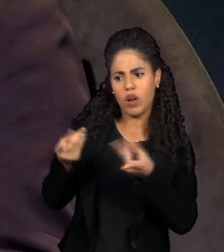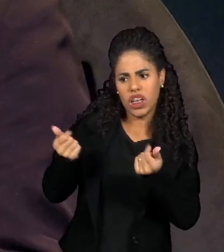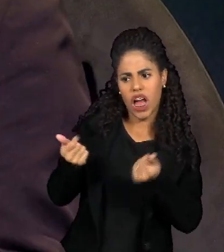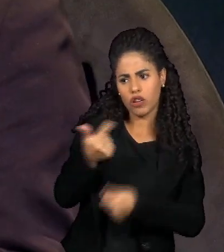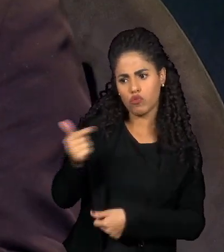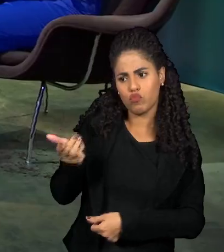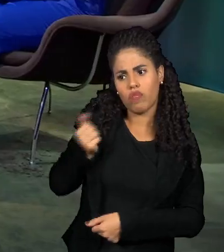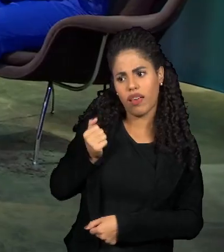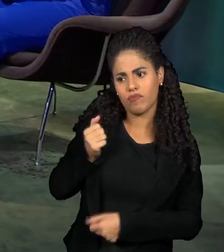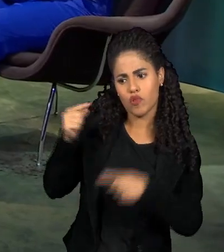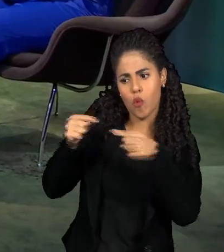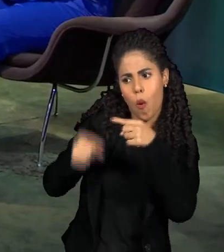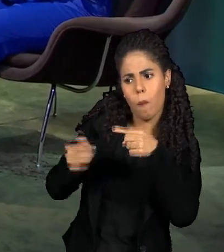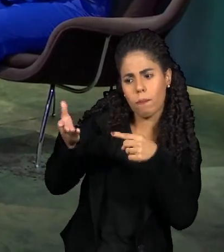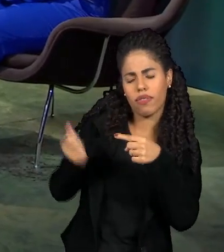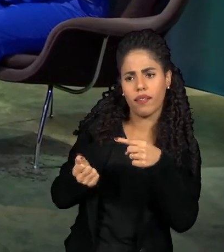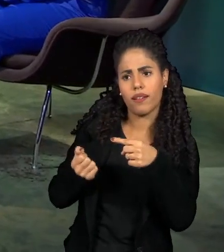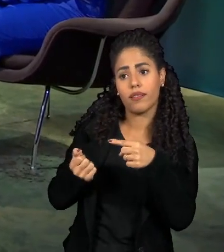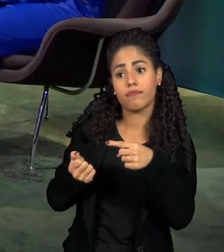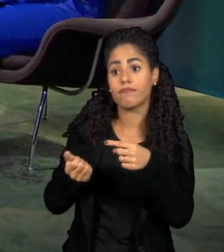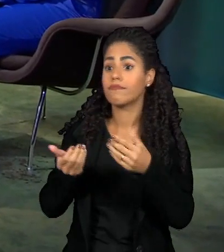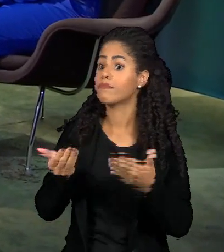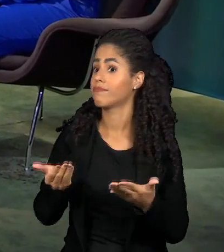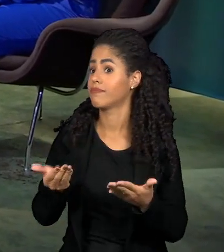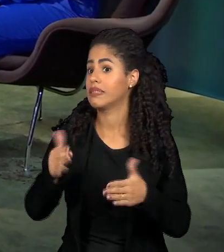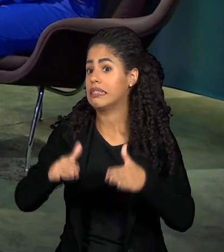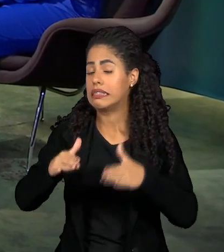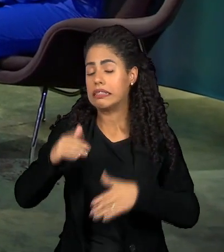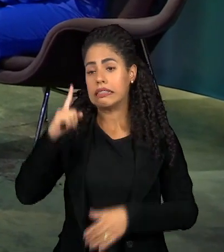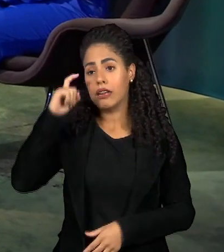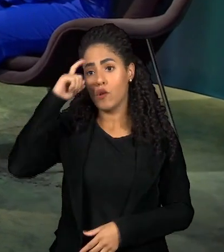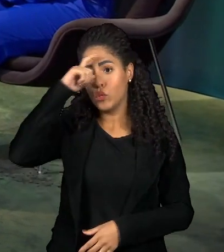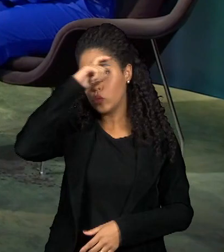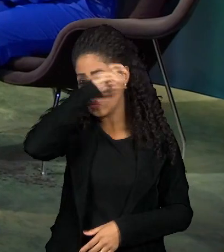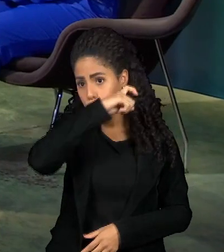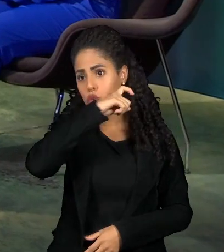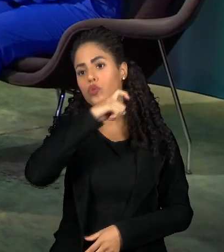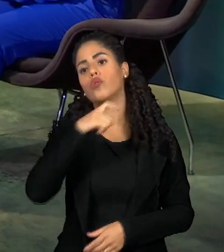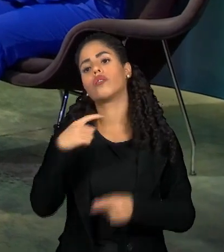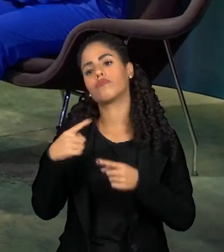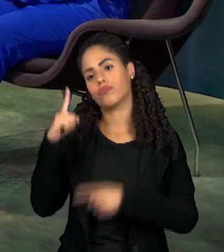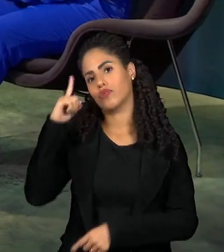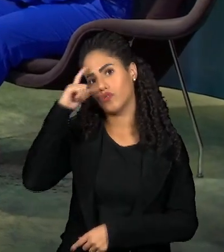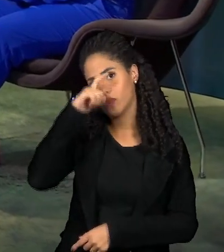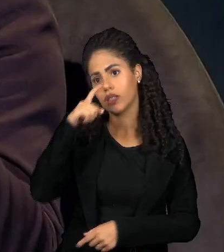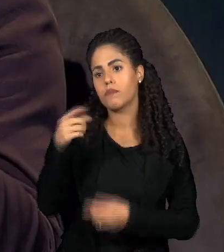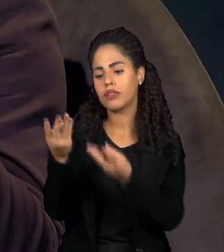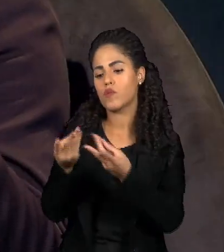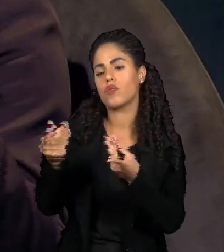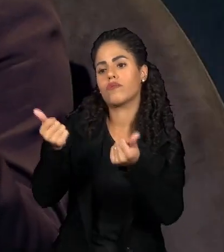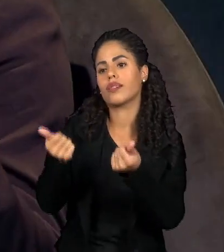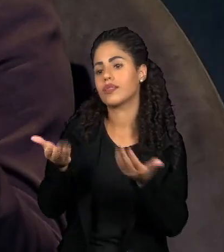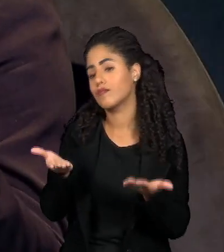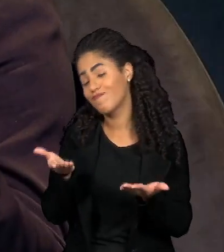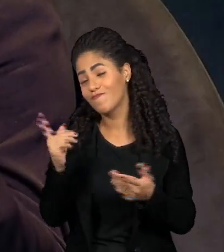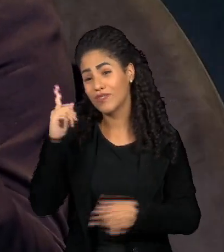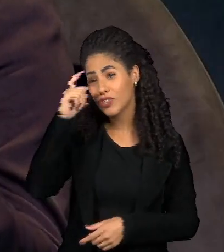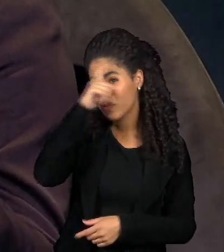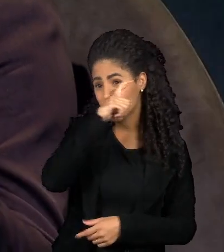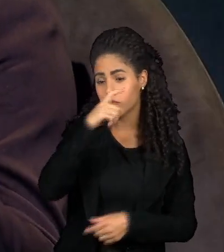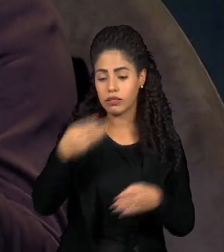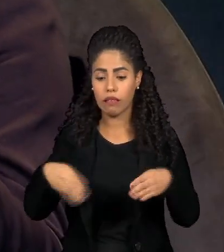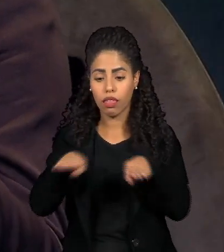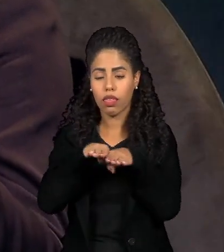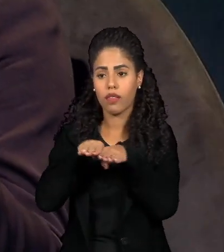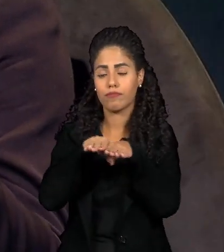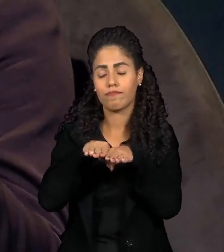qualificação necessária e só entrou ali por conta da ação afirmativa para o sistema de cota e a qualificação dele não é igualitária com os